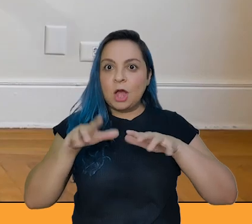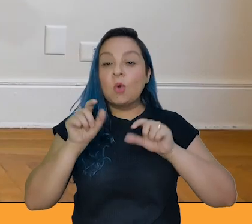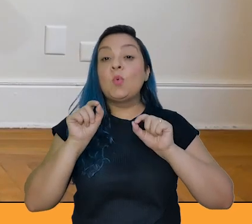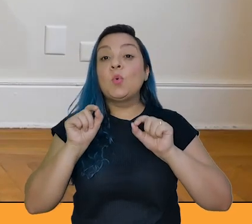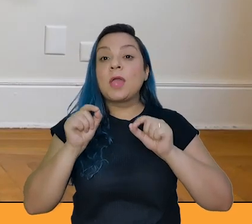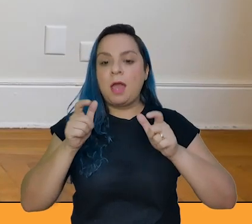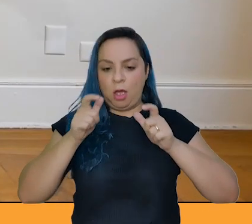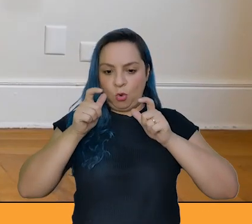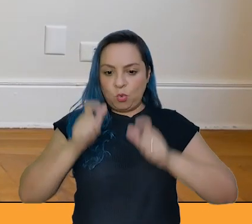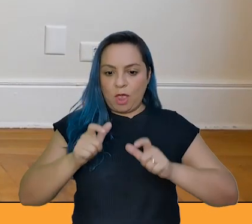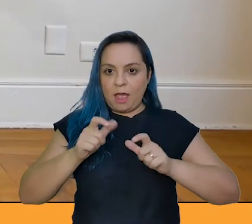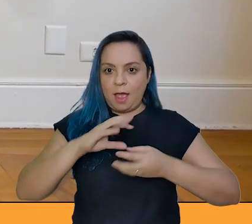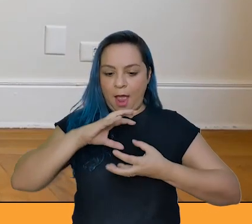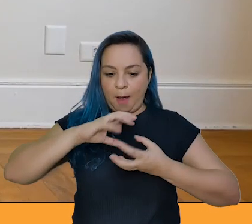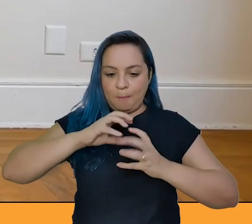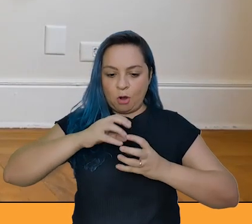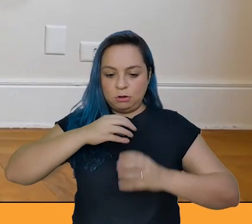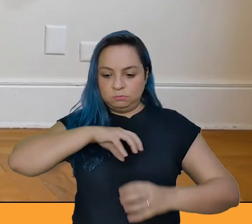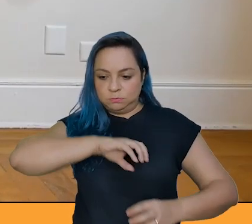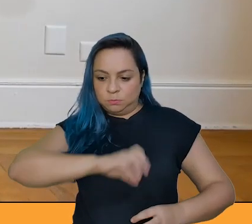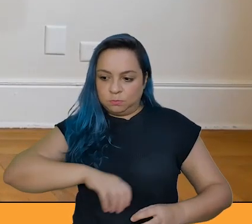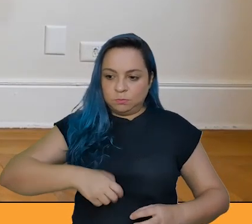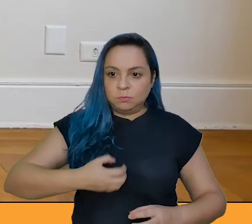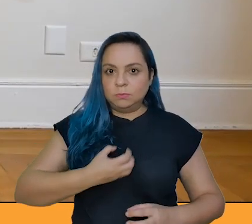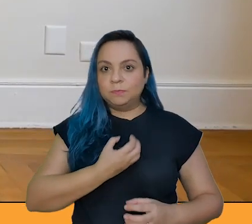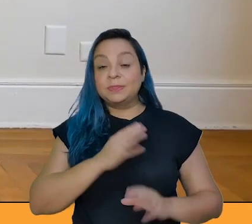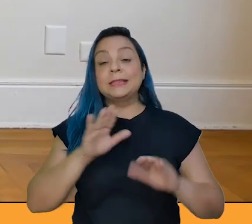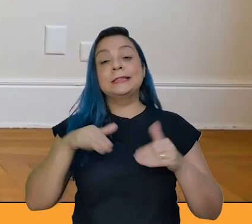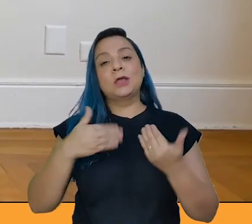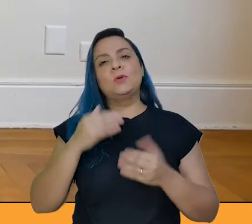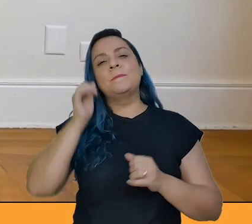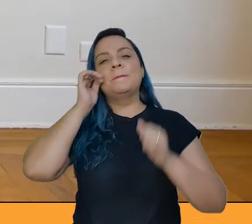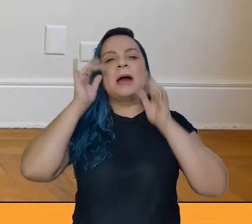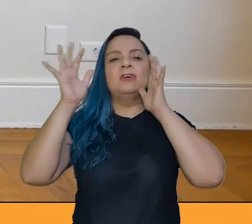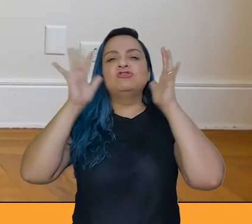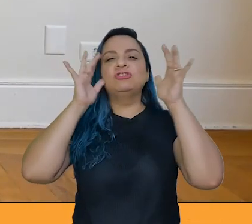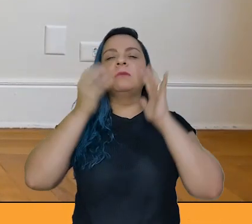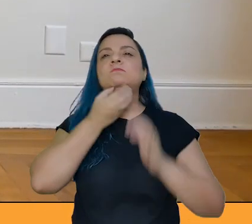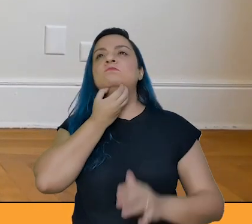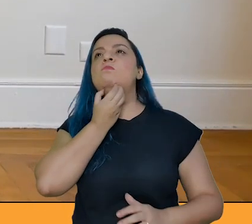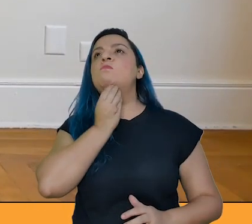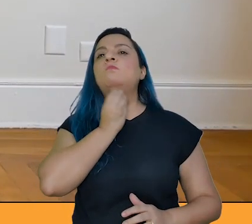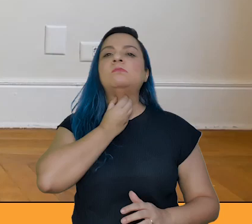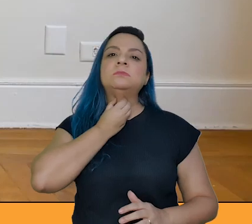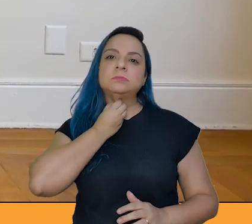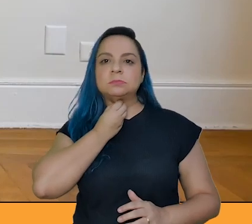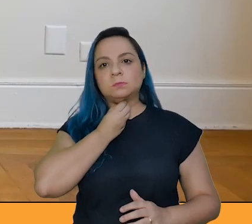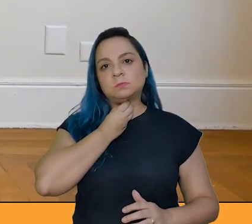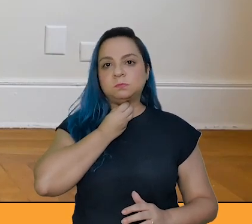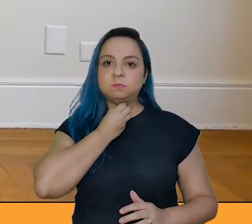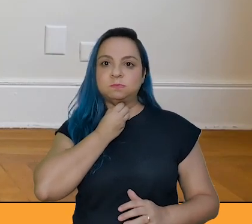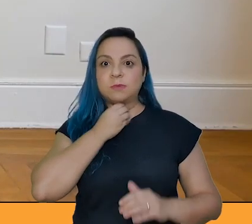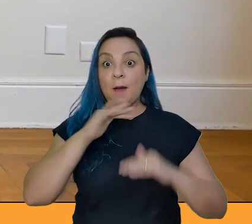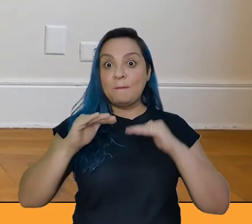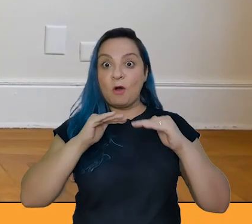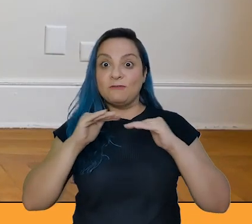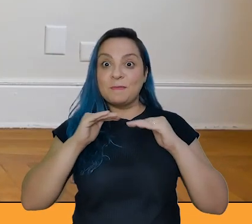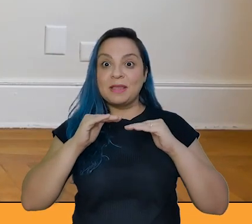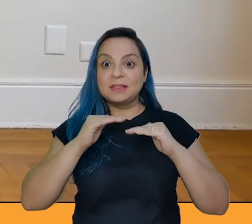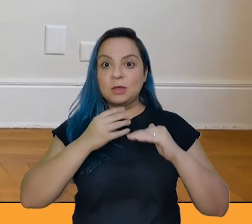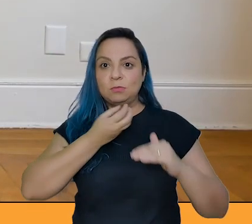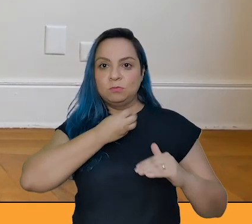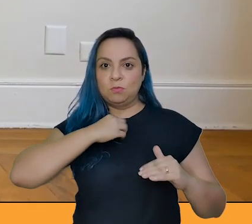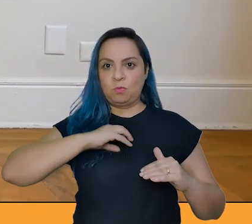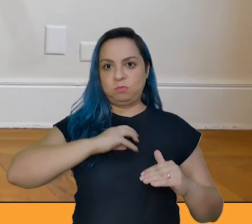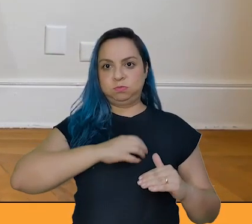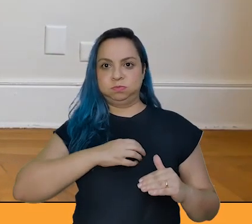parte do corpo aonde essa bolinha está. Então a minha está descendo aqui pela minha garganta, ela vai